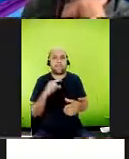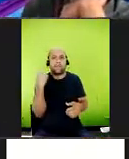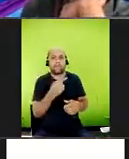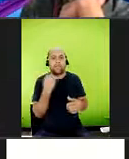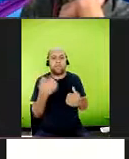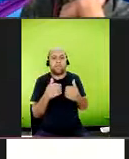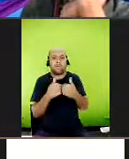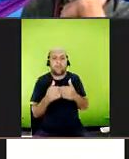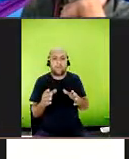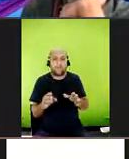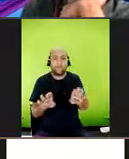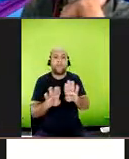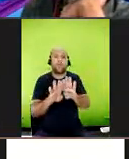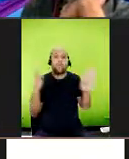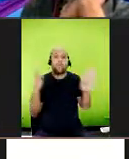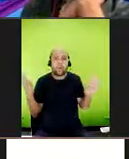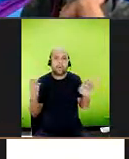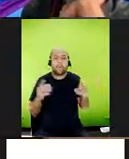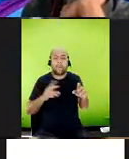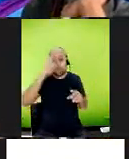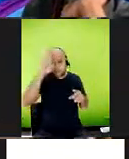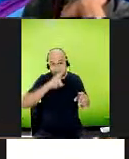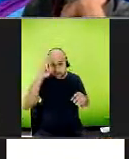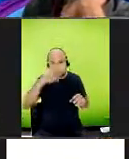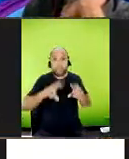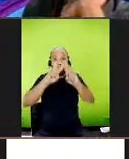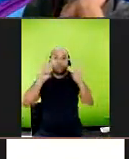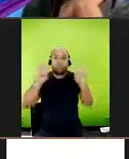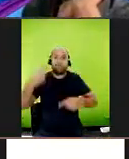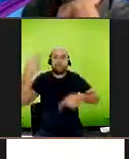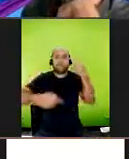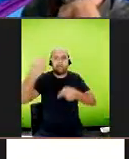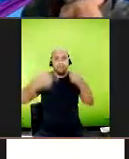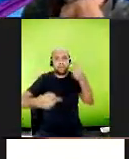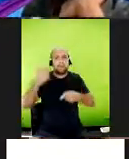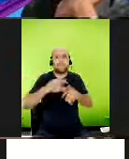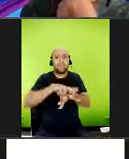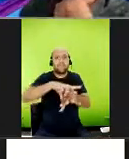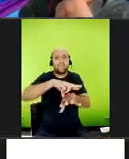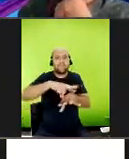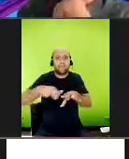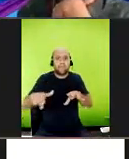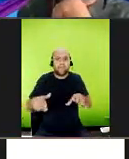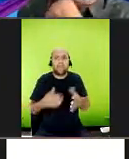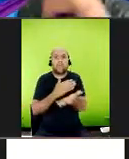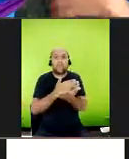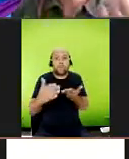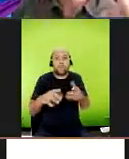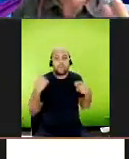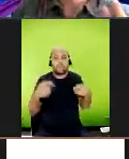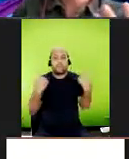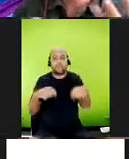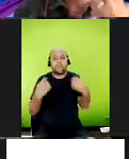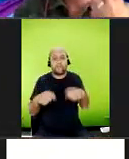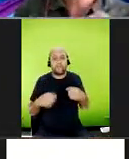muito grande né para essa essa diversidade entrar logo incluir e a gente precisa criar